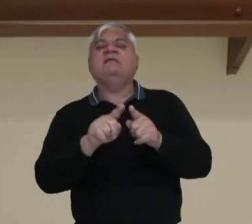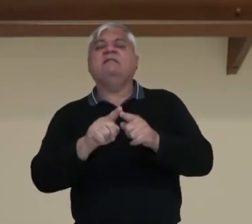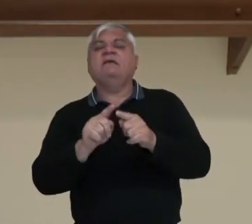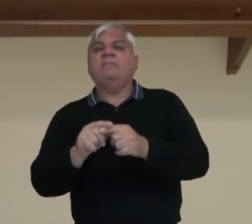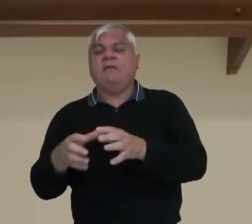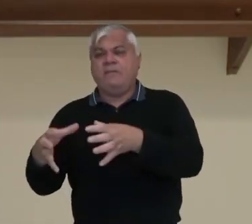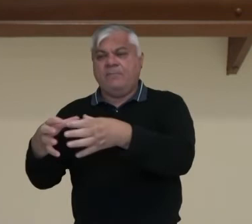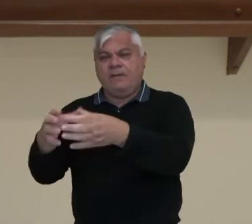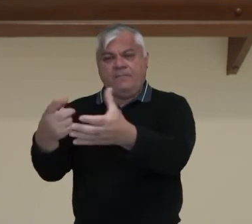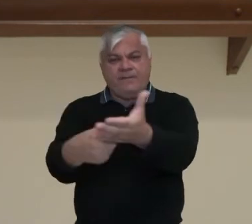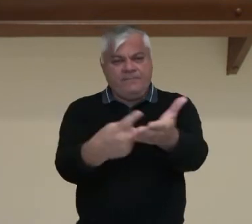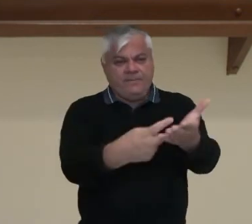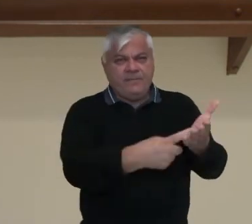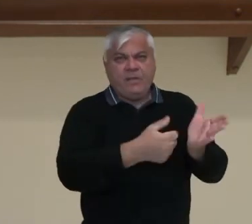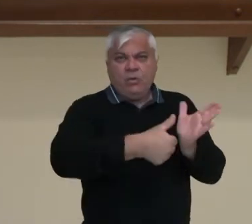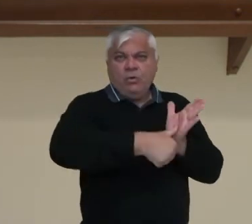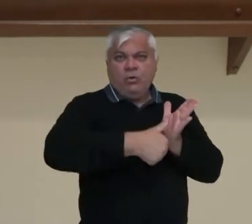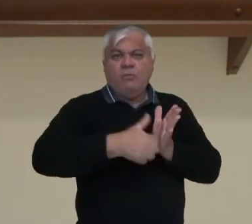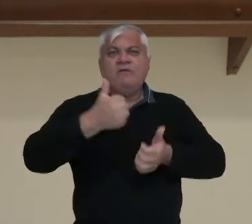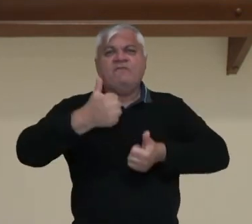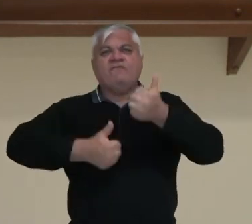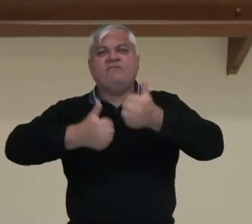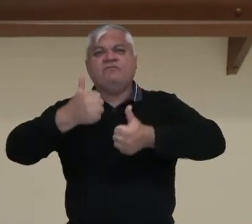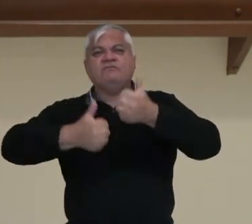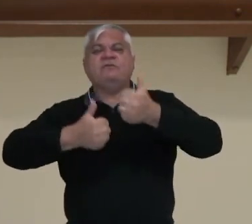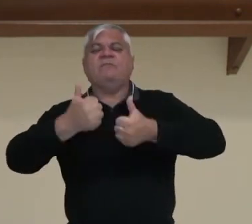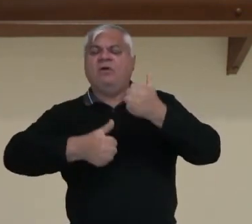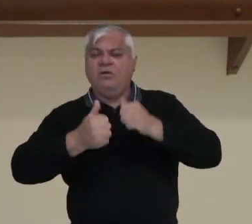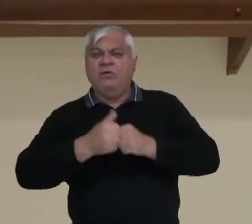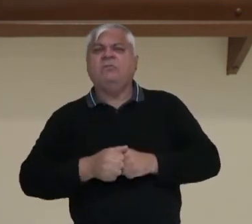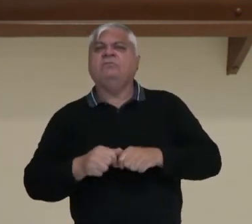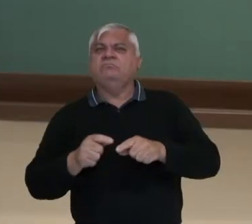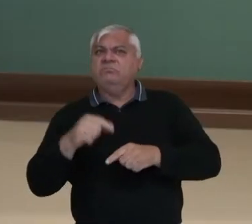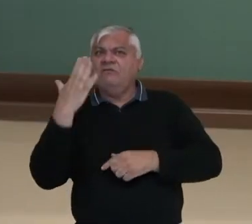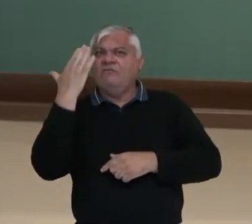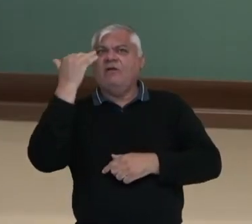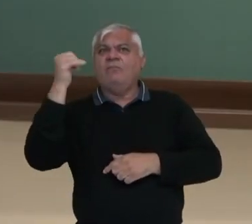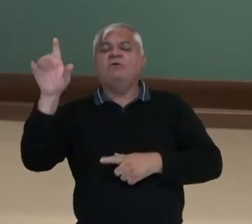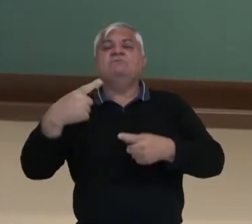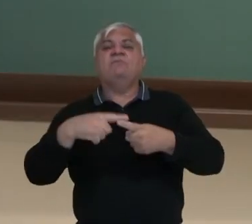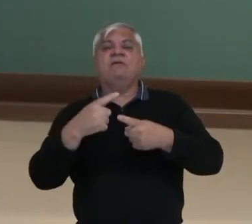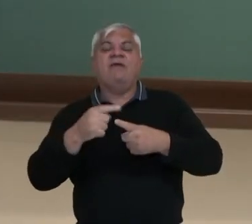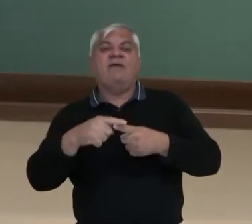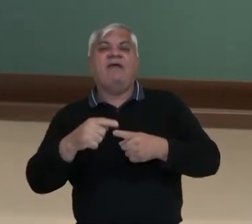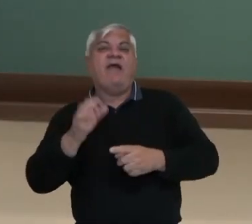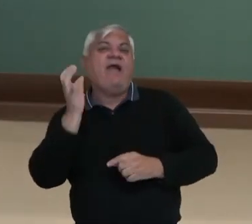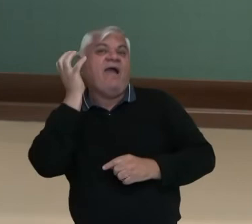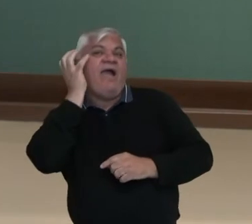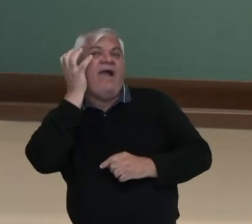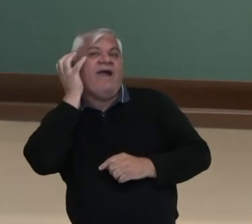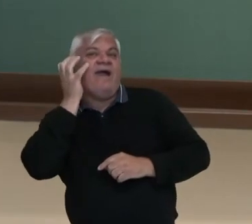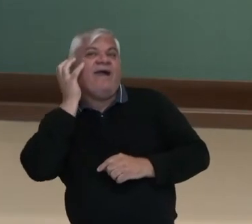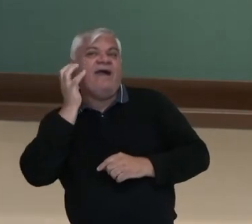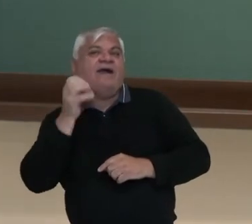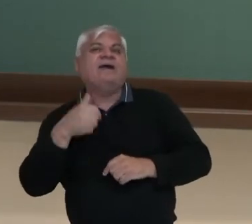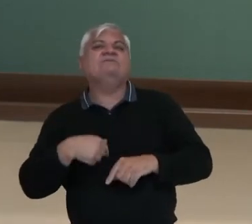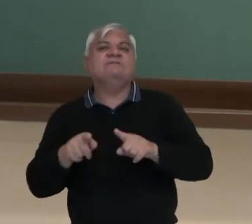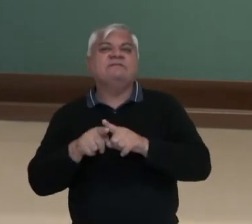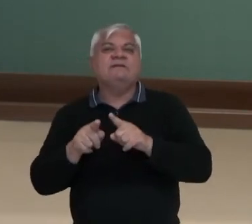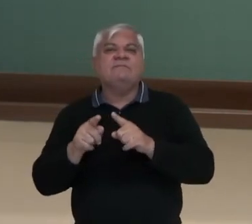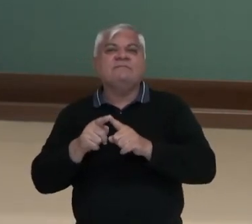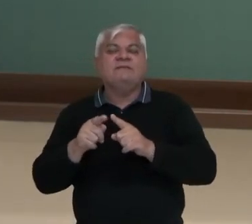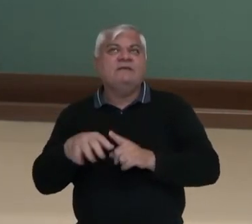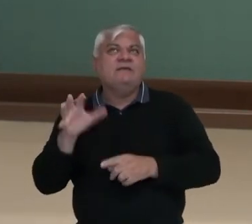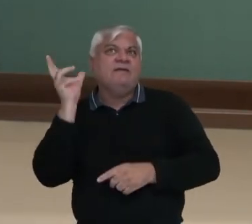futebol tornaram-se conhecidos no Brasil afora, né, por causa da rádio. Então as pessoas elas passavam também